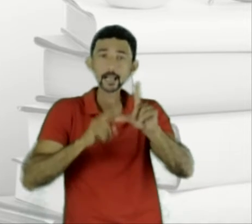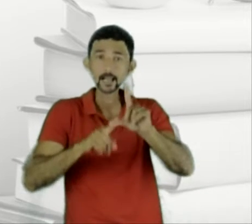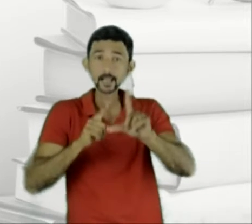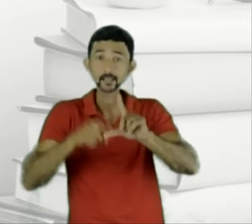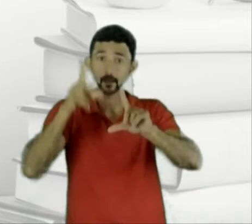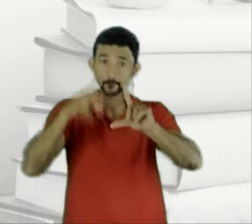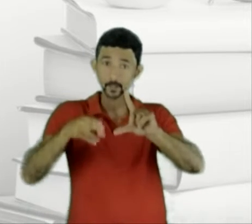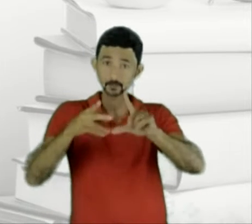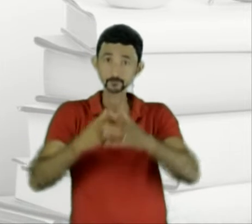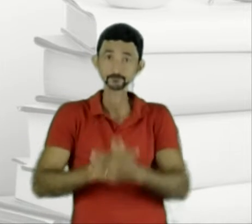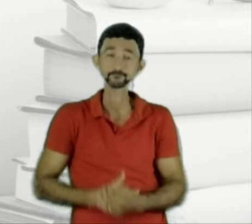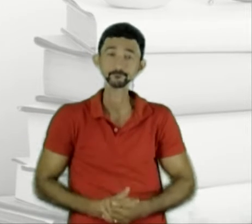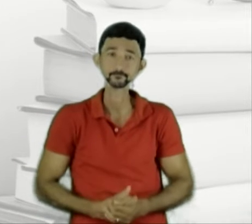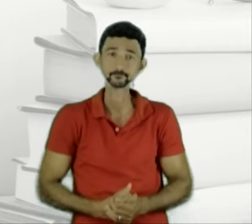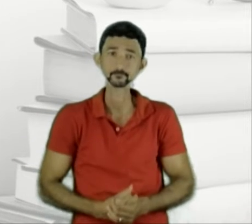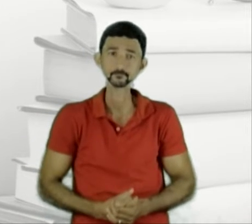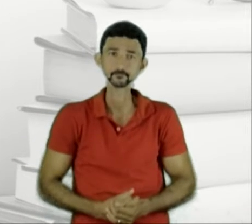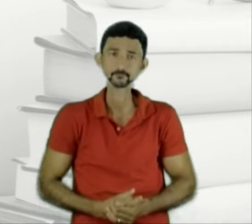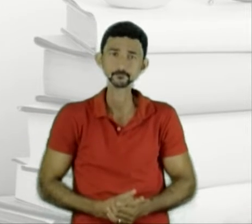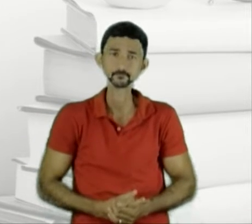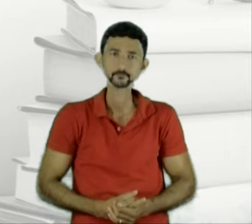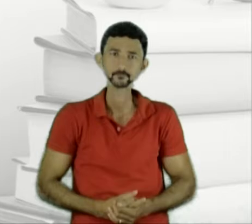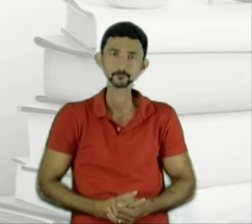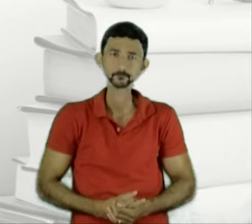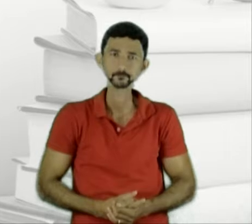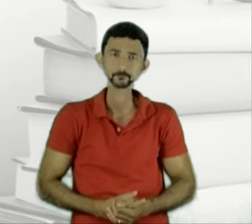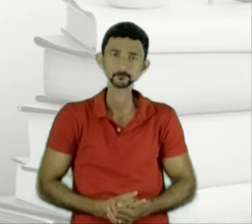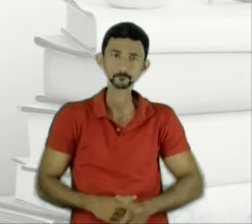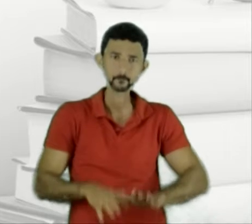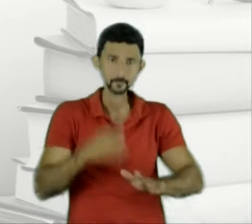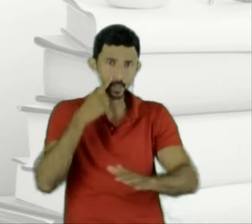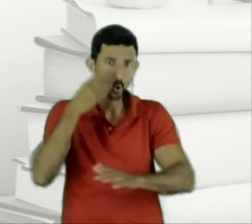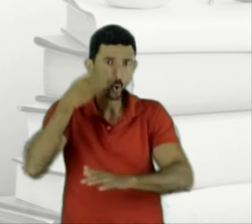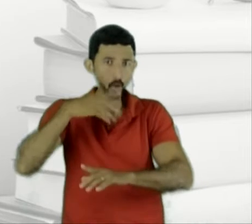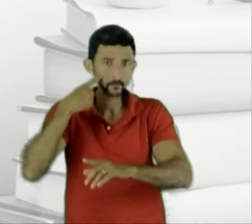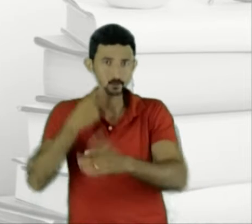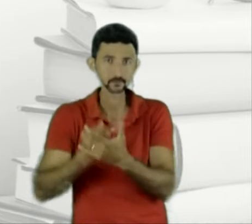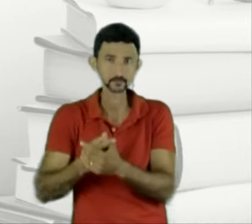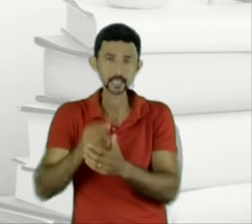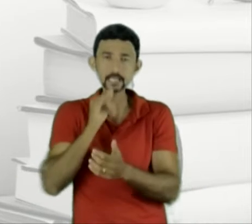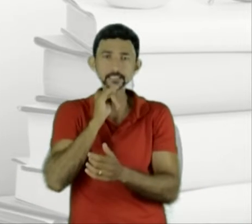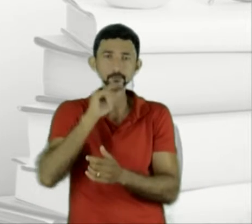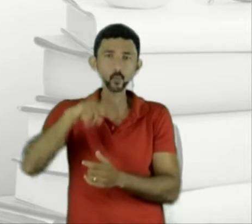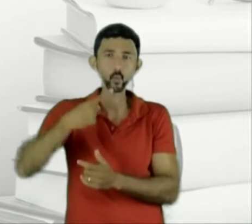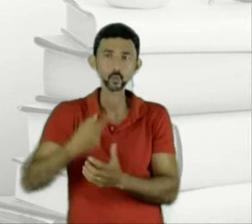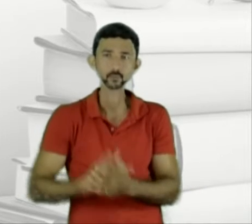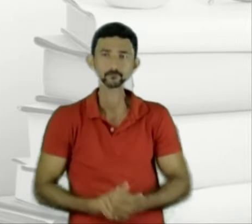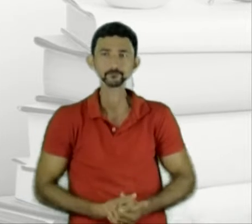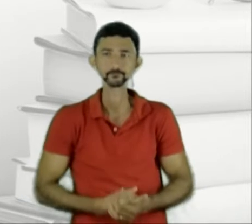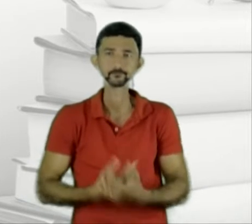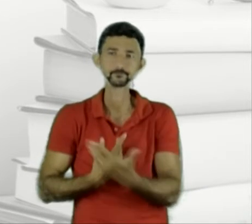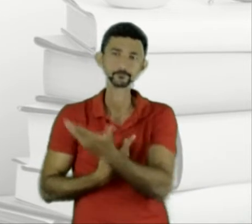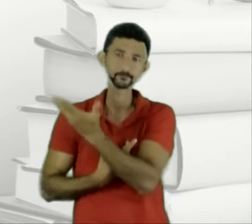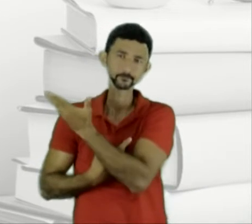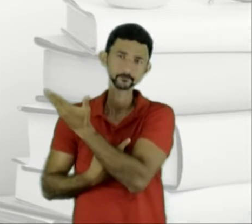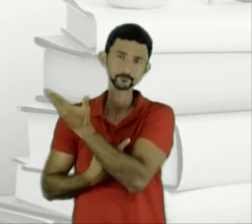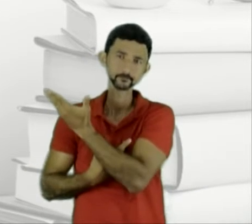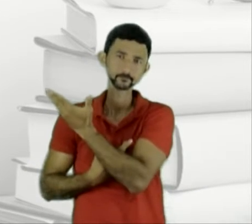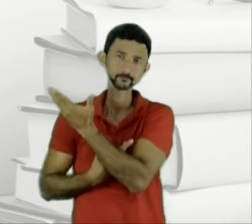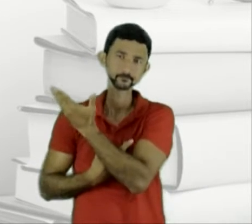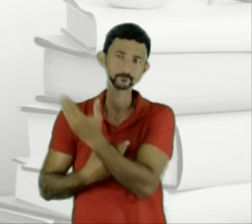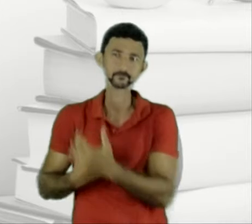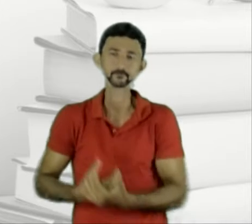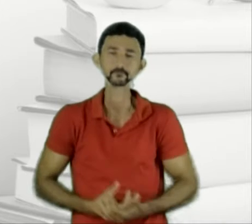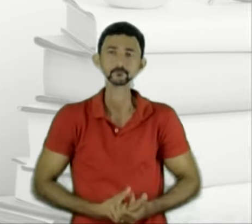semelhantes, certo? Então, vamos verificar um outro exemplo. Veja outro exemplo de